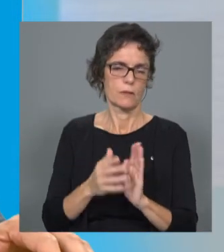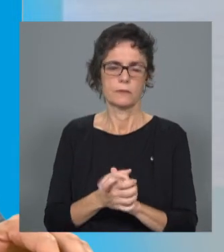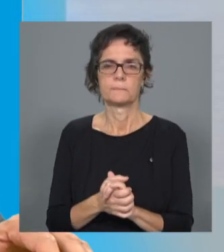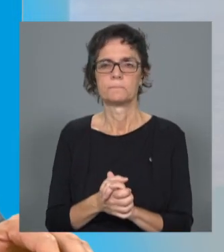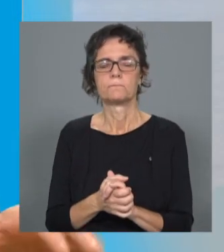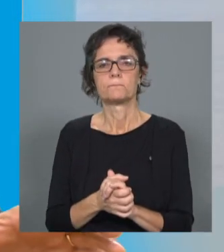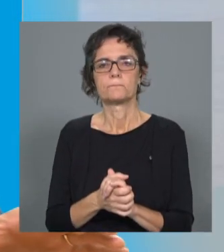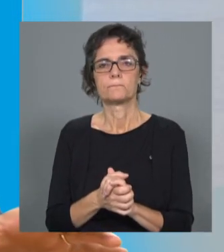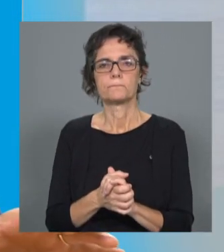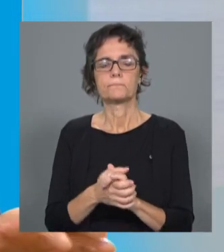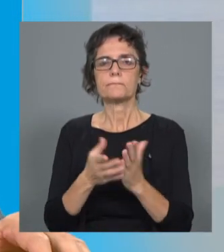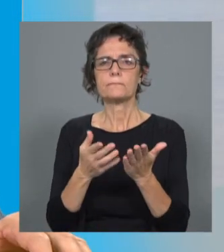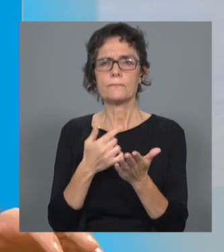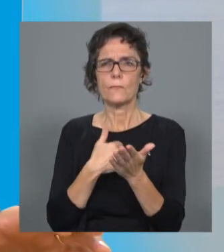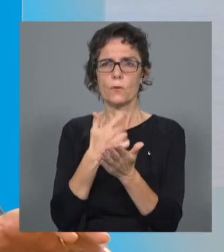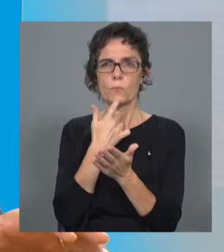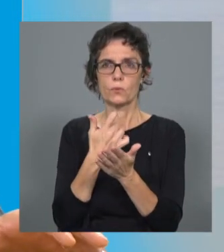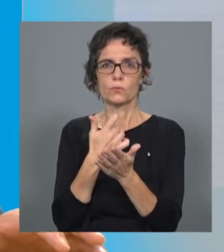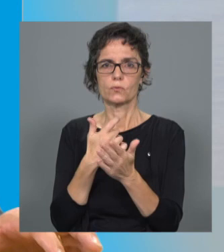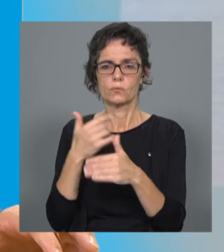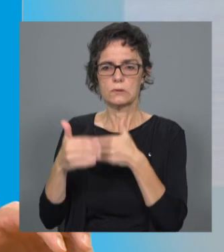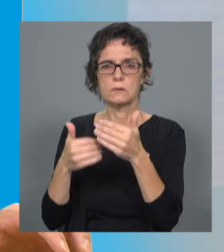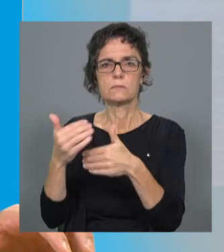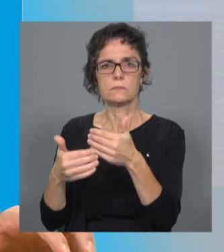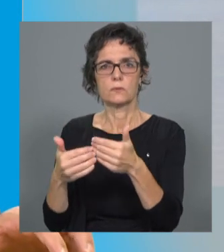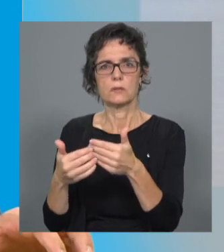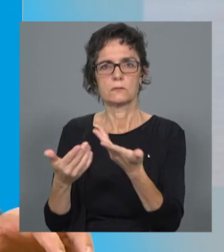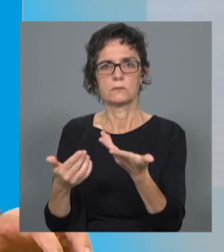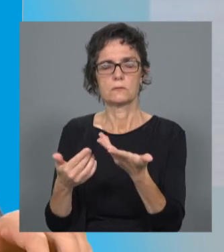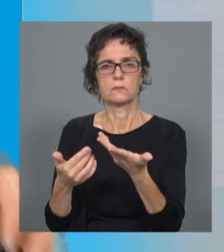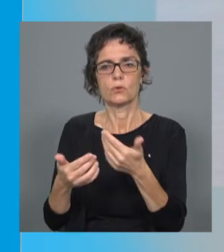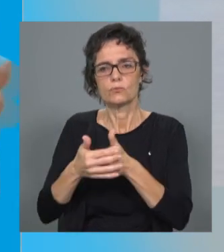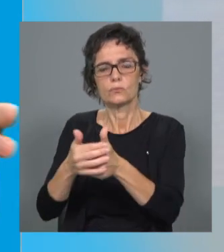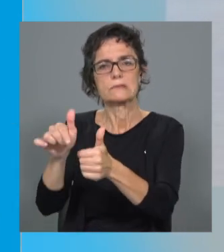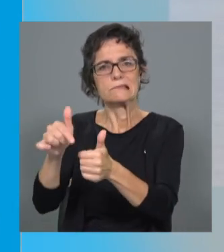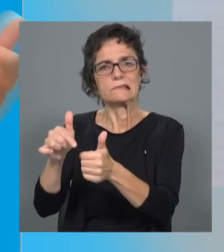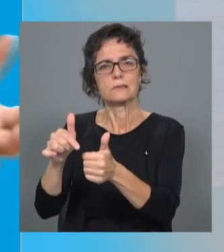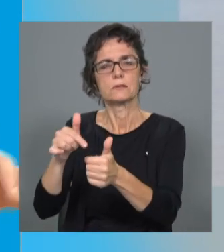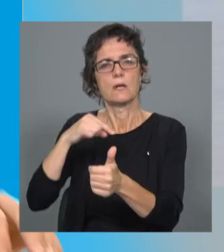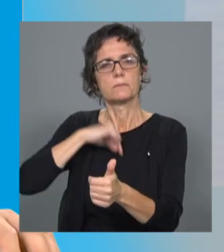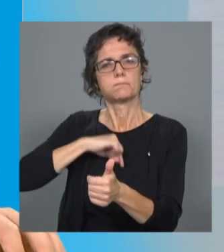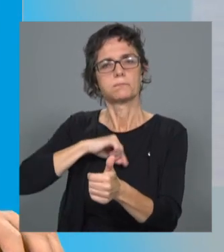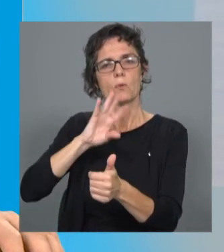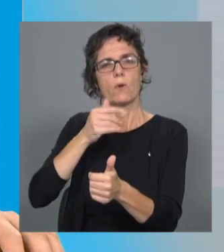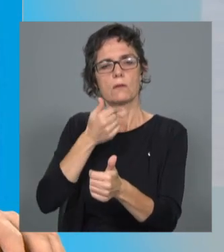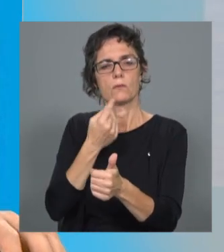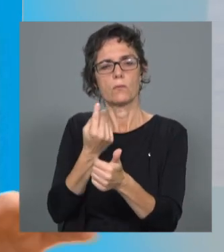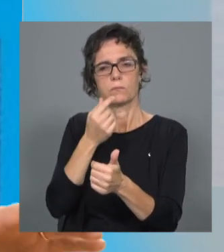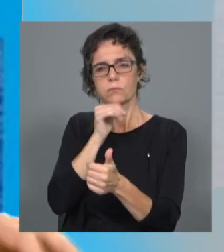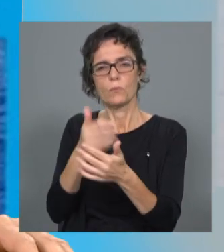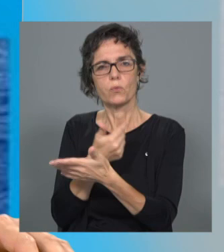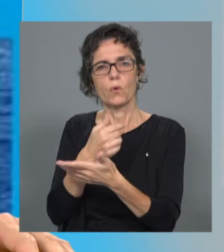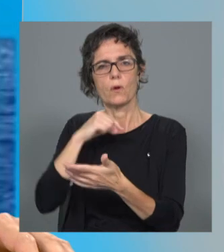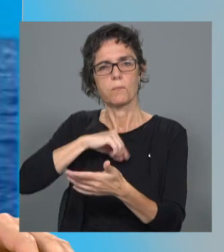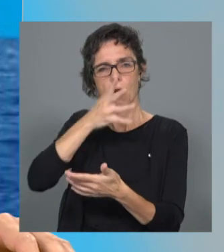Participando de forma muito próxima nestes processos de luto, são lutos que ficam por fazer por causa da Covid, por causa